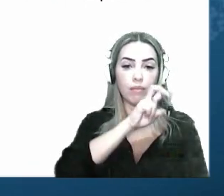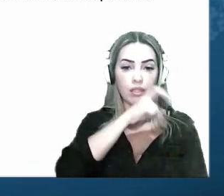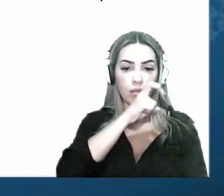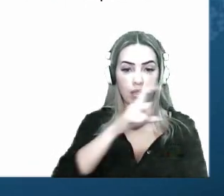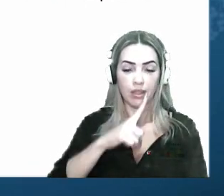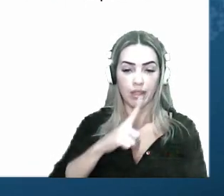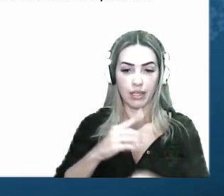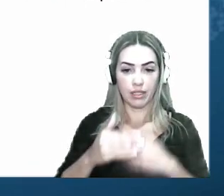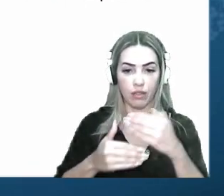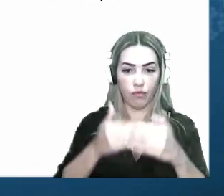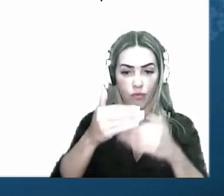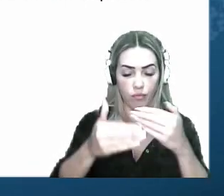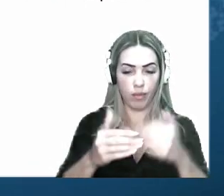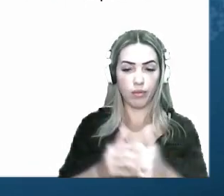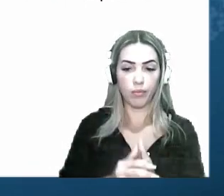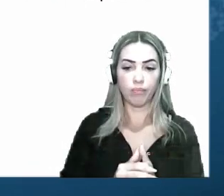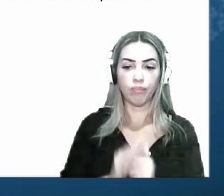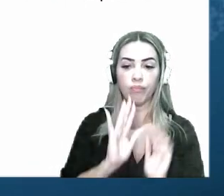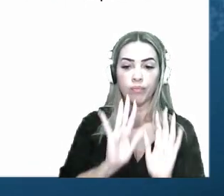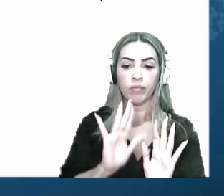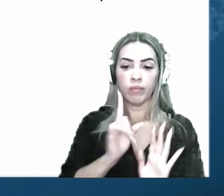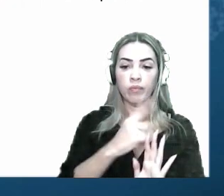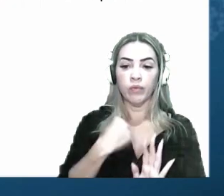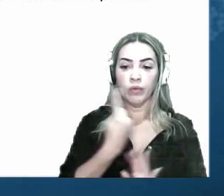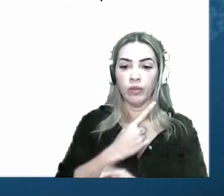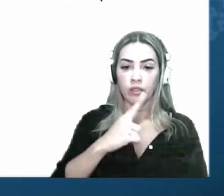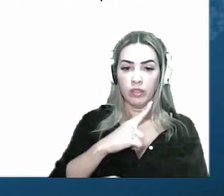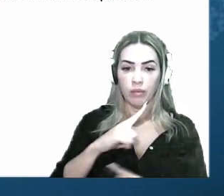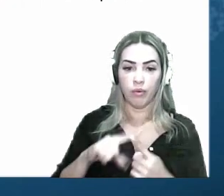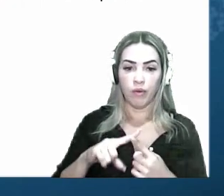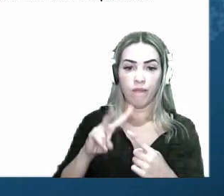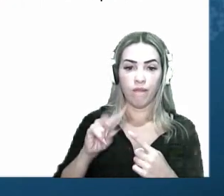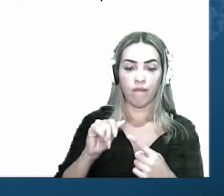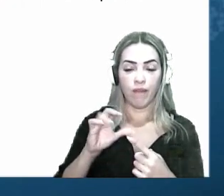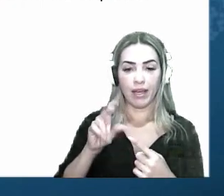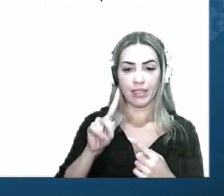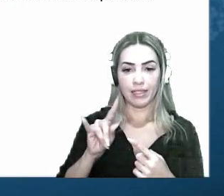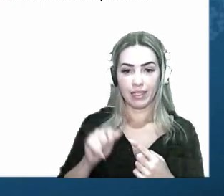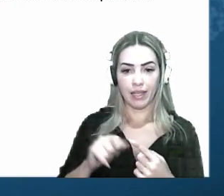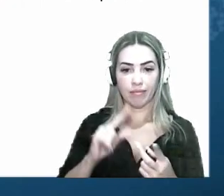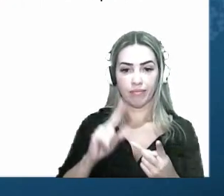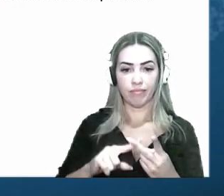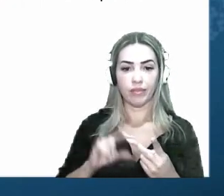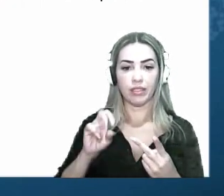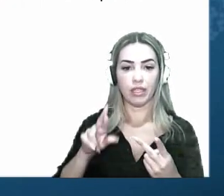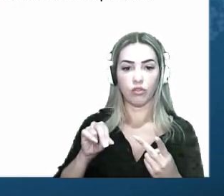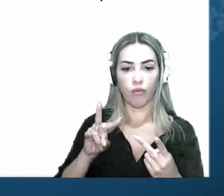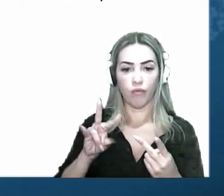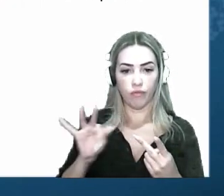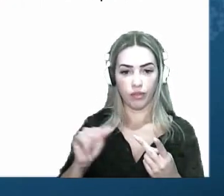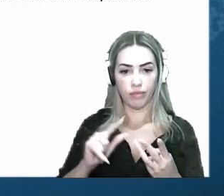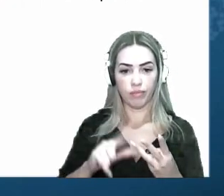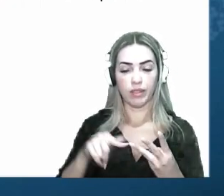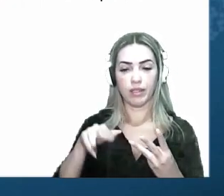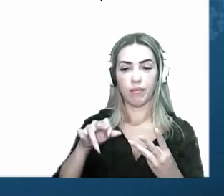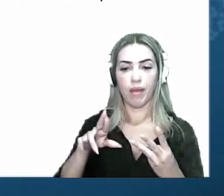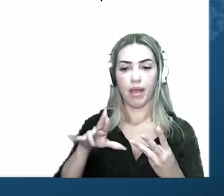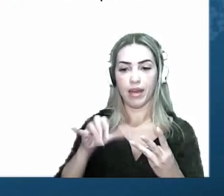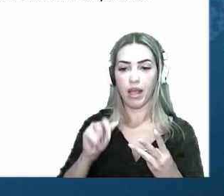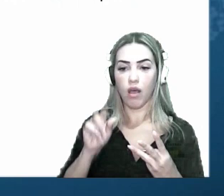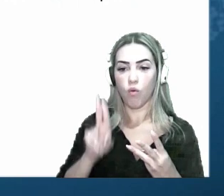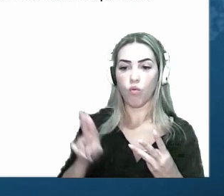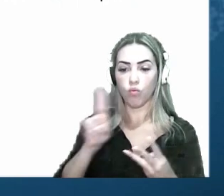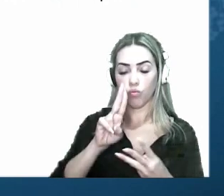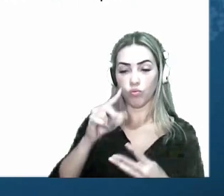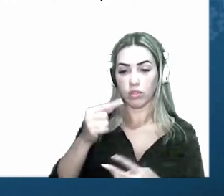desenvolvimento. Nós temos a vacina Dengvaxia, vacina da Sanofi, vacina quimérica, uma plataforma que usa o vírus da febre amarela como